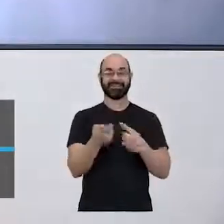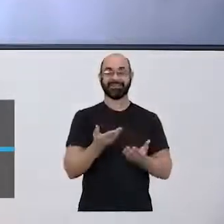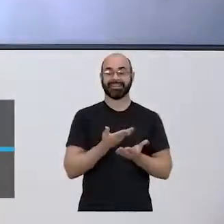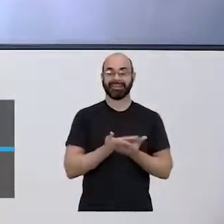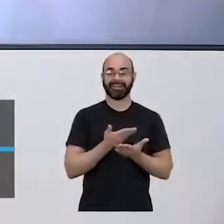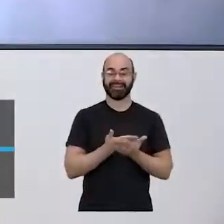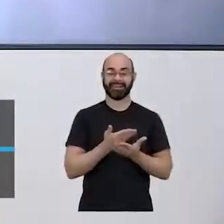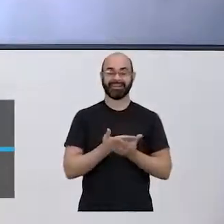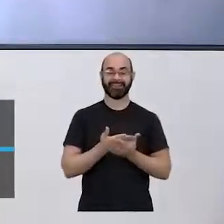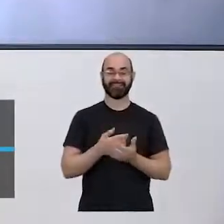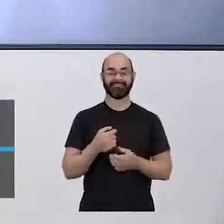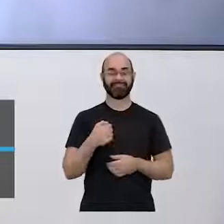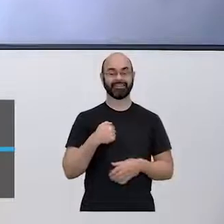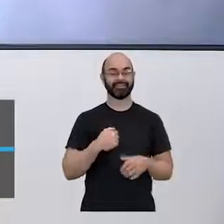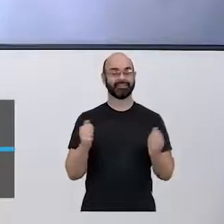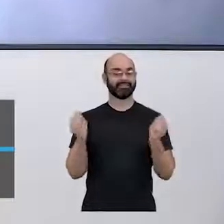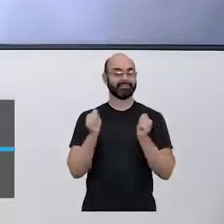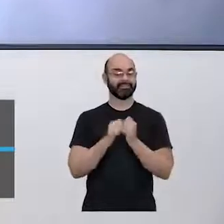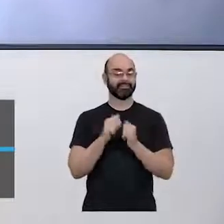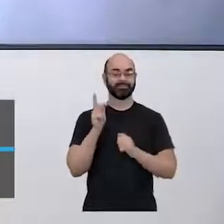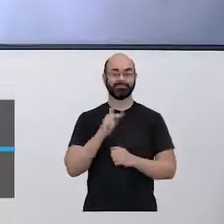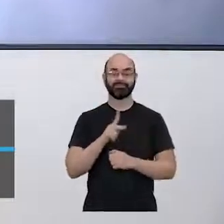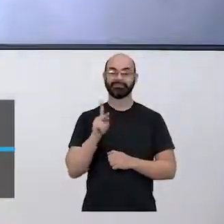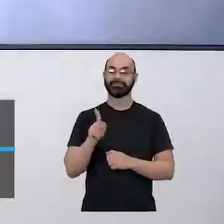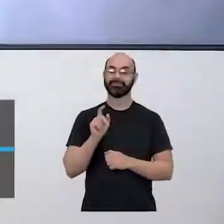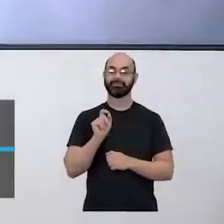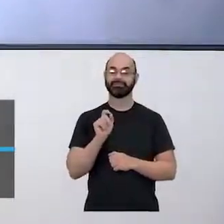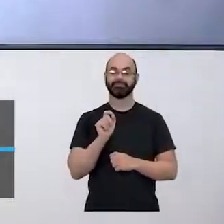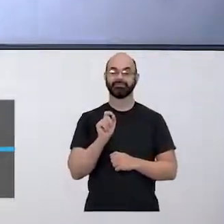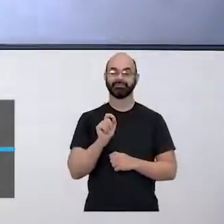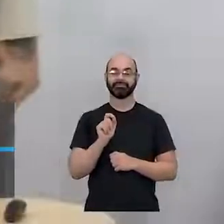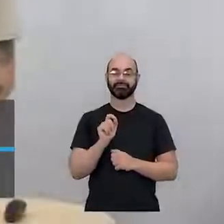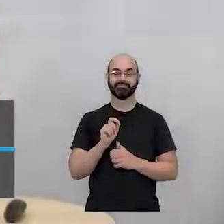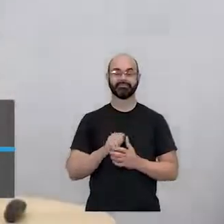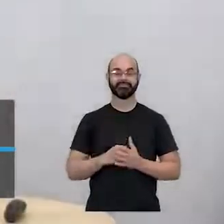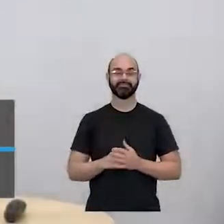E comigo estará o professor